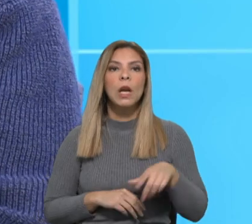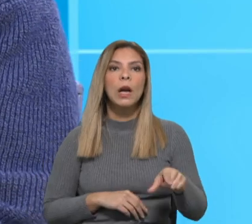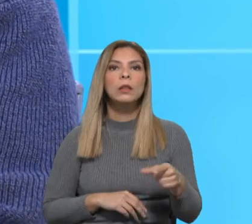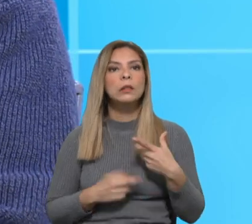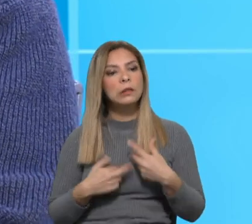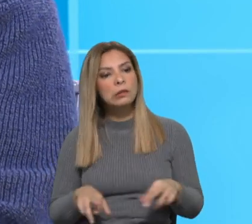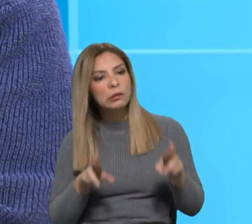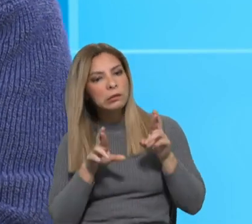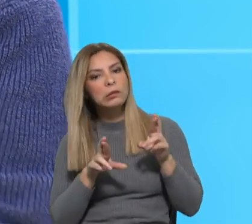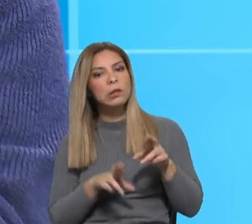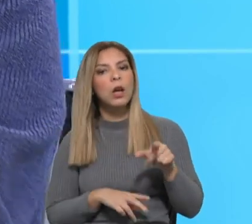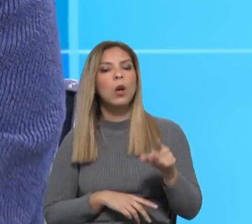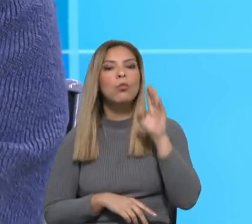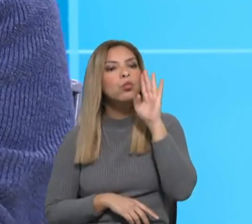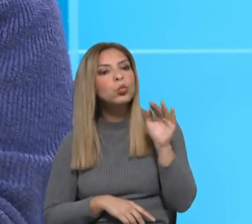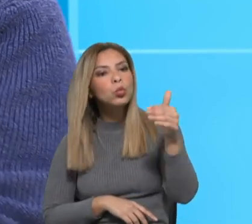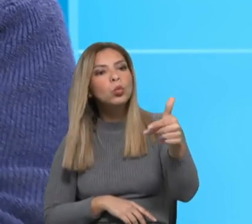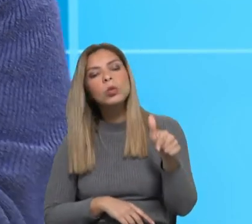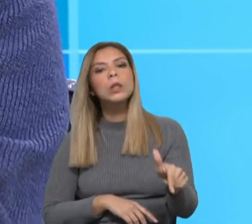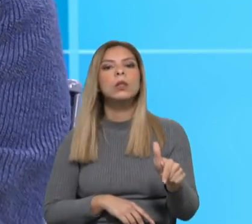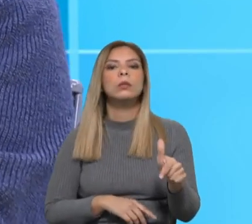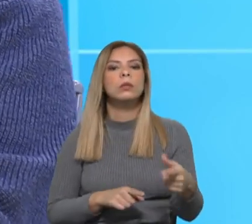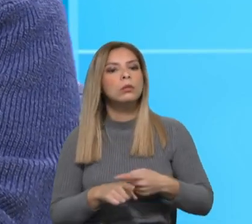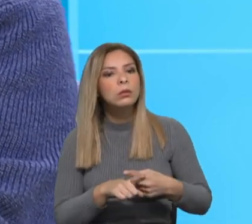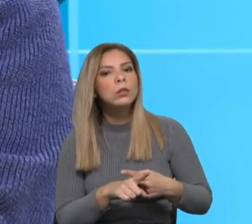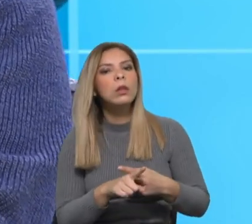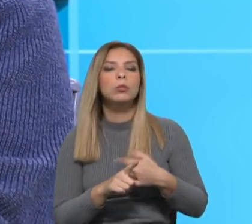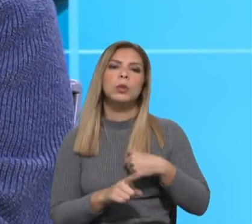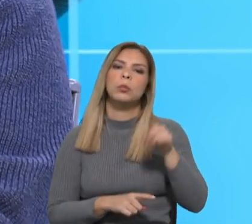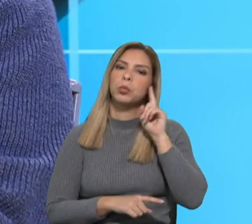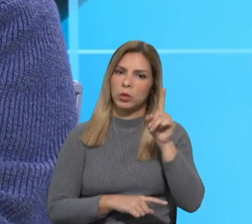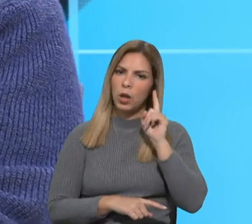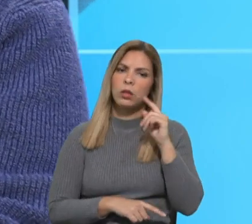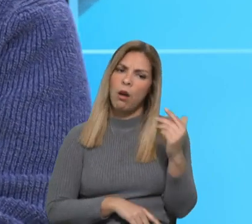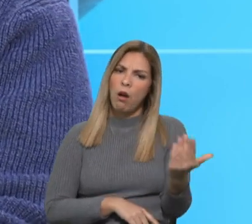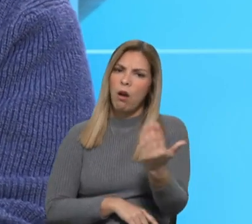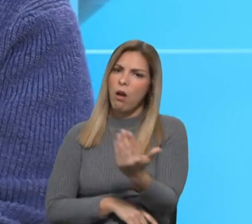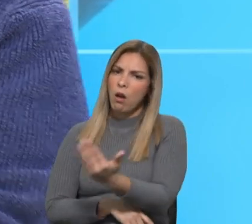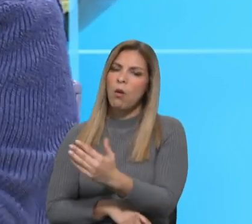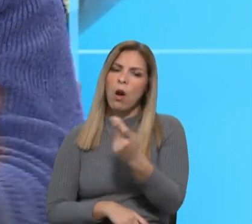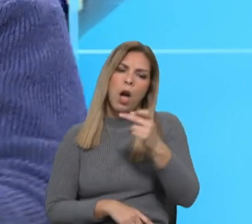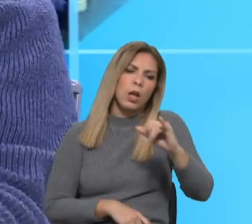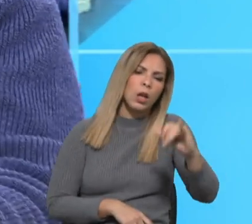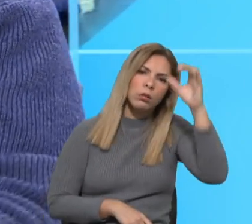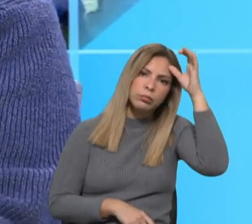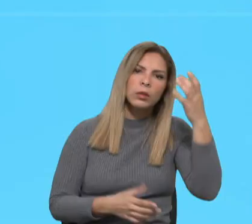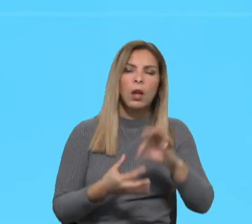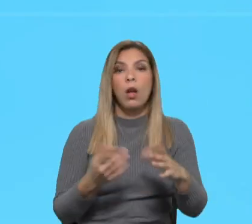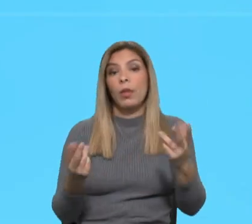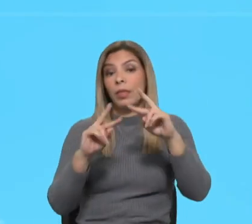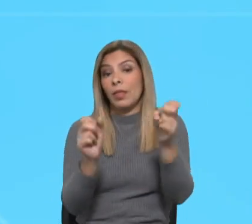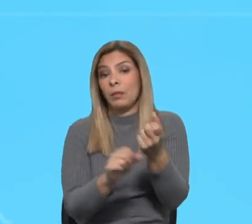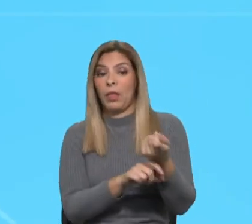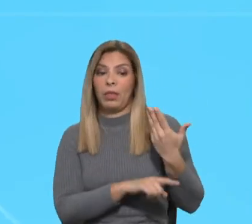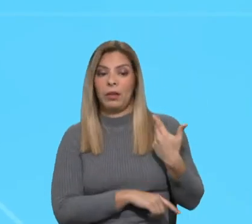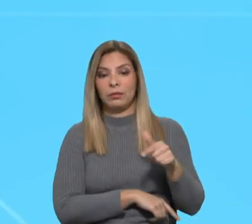que o nosso papel no futuro vai continuar a ser relevante, vai continuar a ser importante, e mesmo com o desenvolvimento da inteligência artificial, que foi outro tema que surgiu agora nesta última semana da